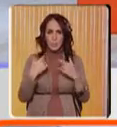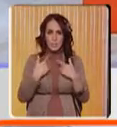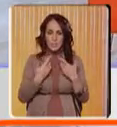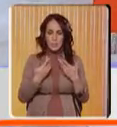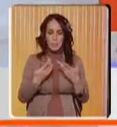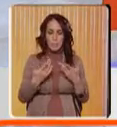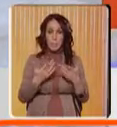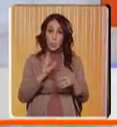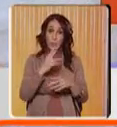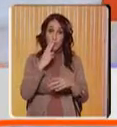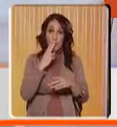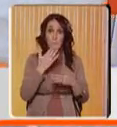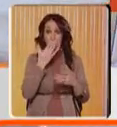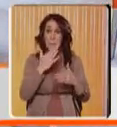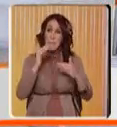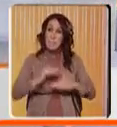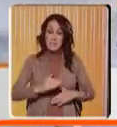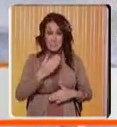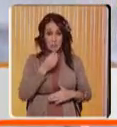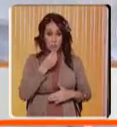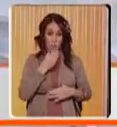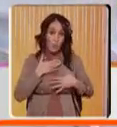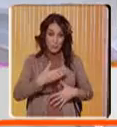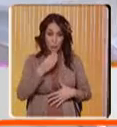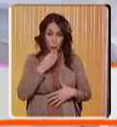metabólico em que aquilo que acontece é